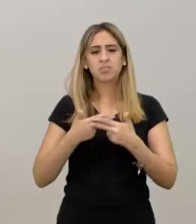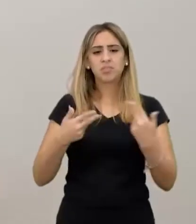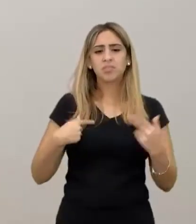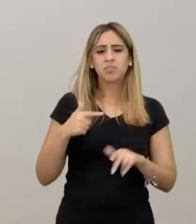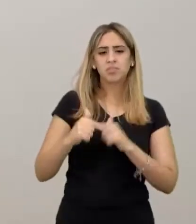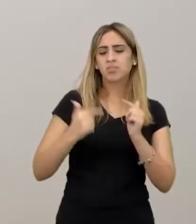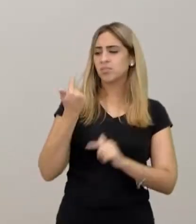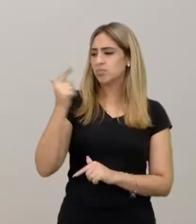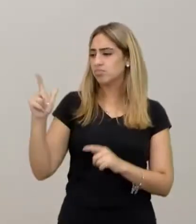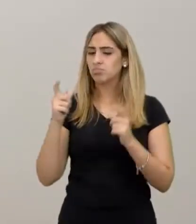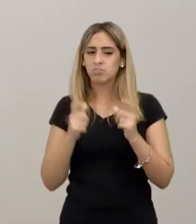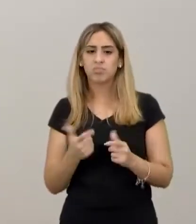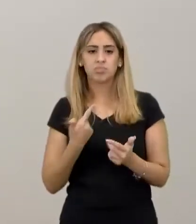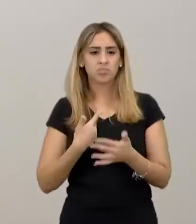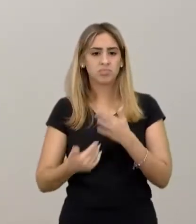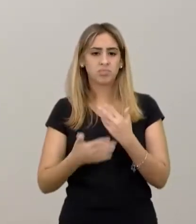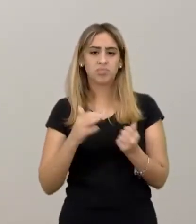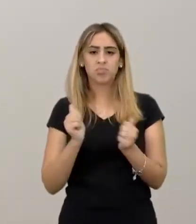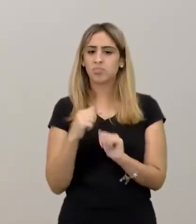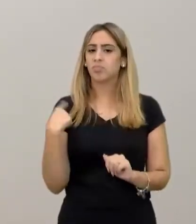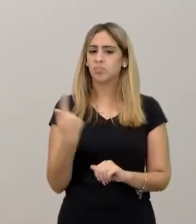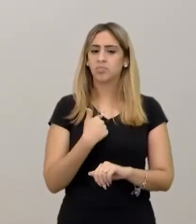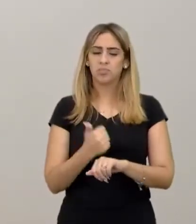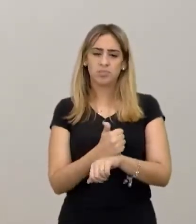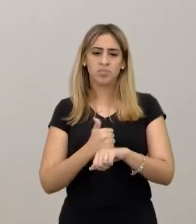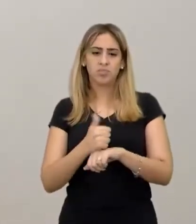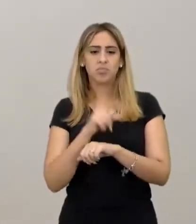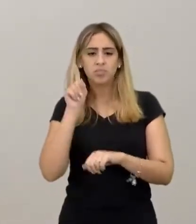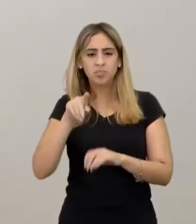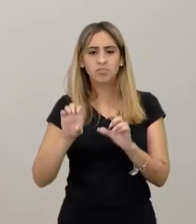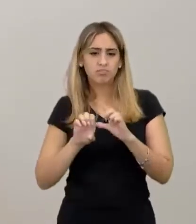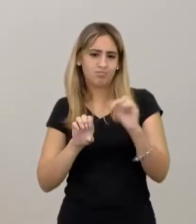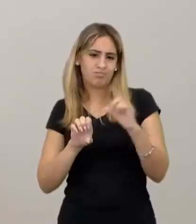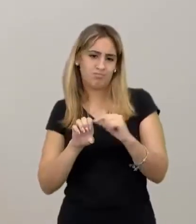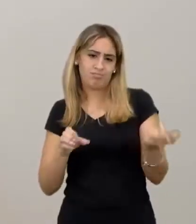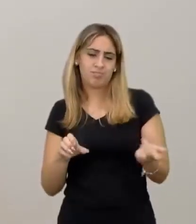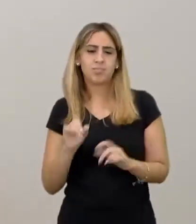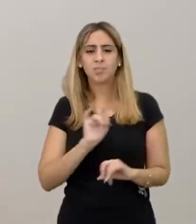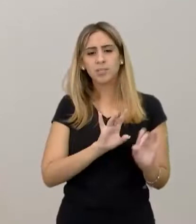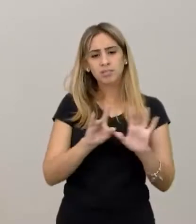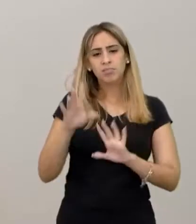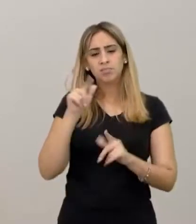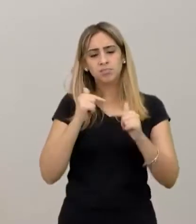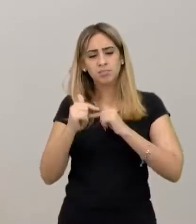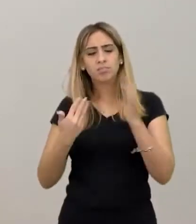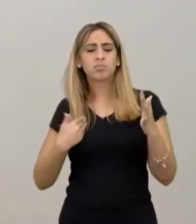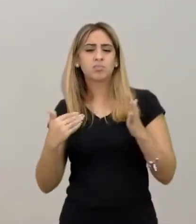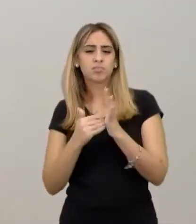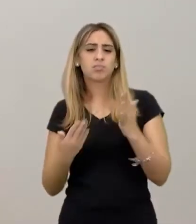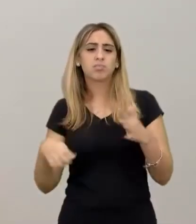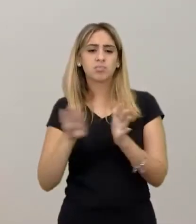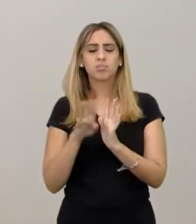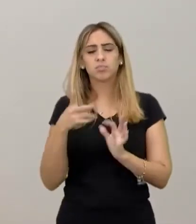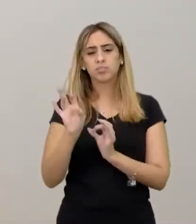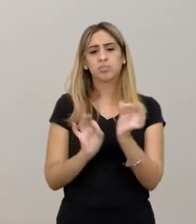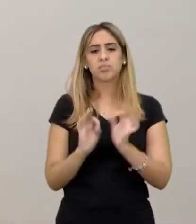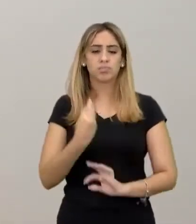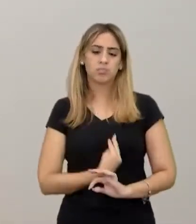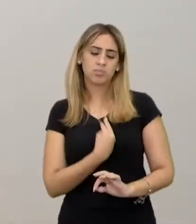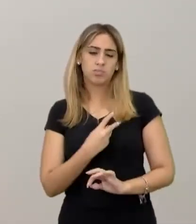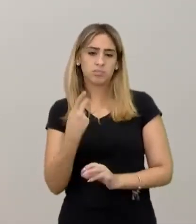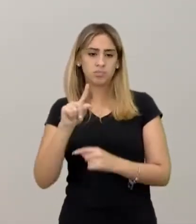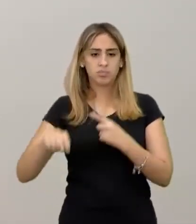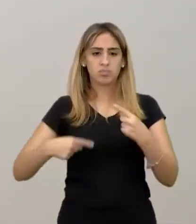trabalhar em outros lugares que não tem nada a ver com a nossa profissão, né? Mas é um empreendimento. E trabalhando até chegar no seu projeto de vida, no